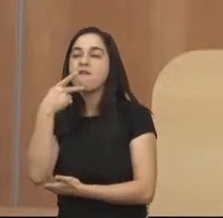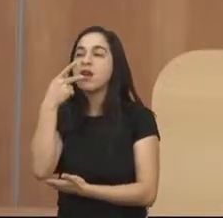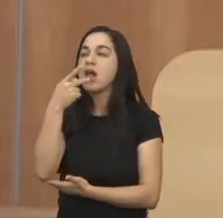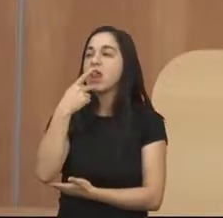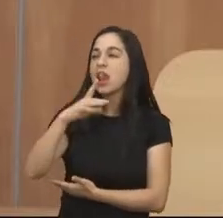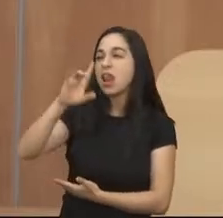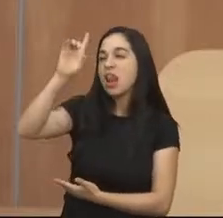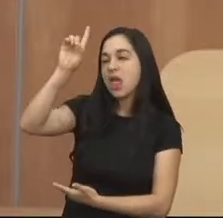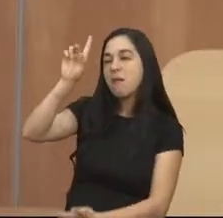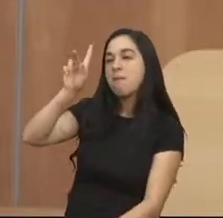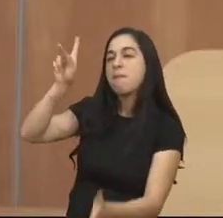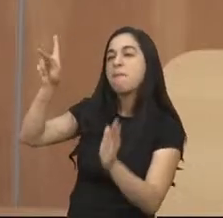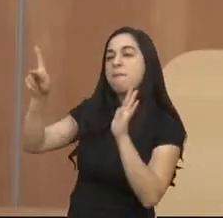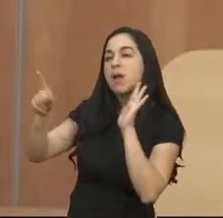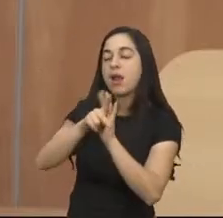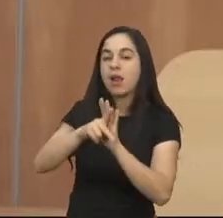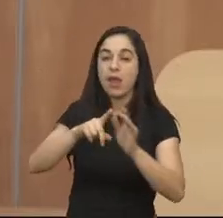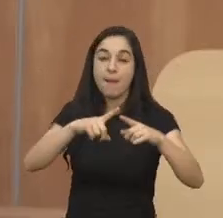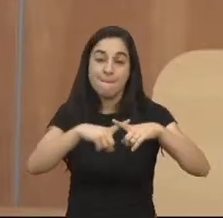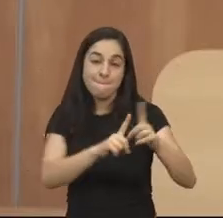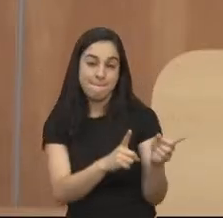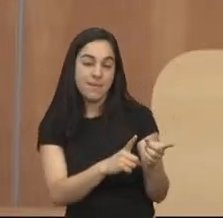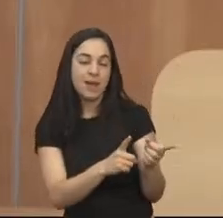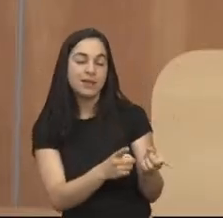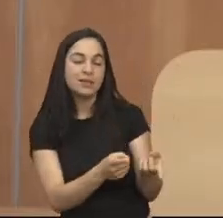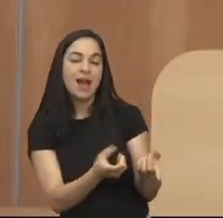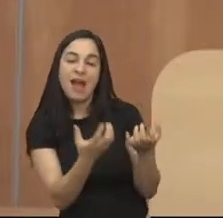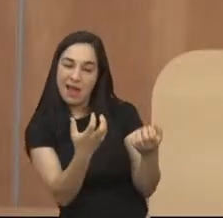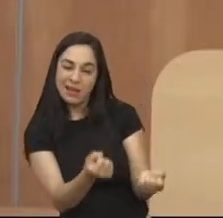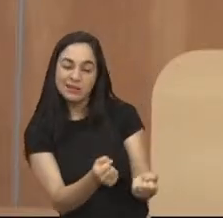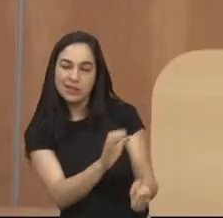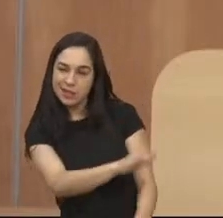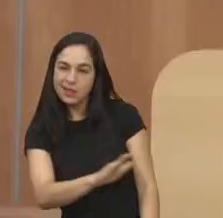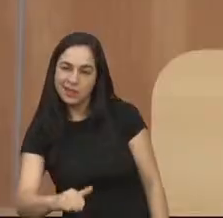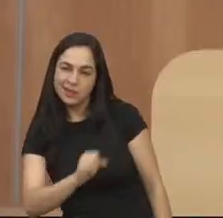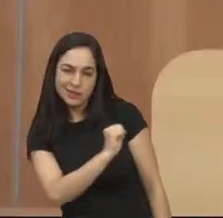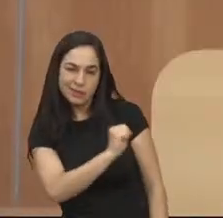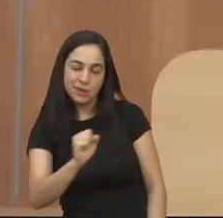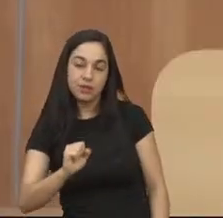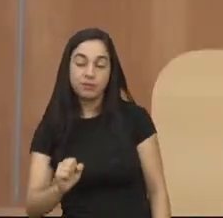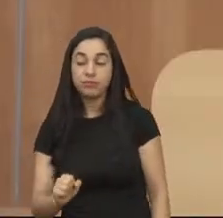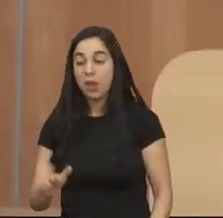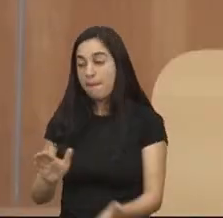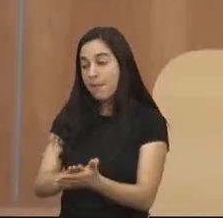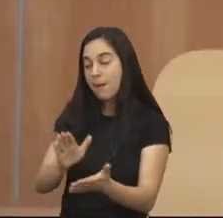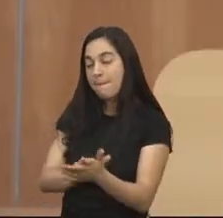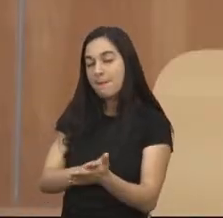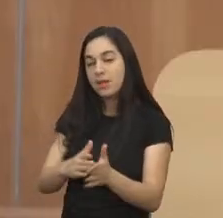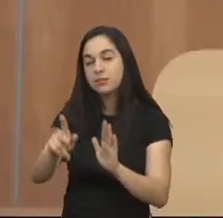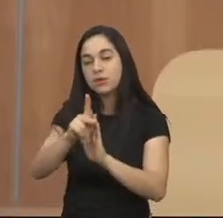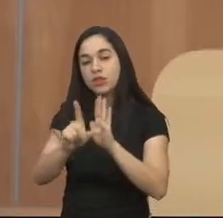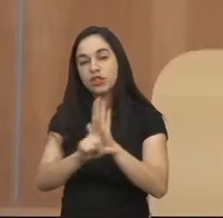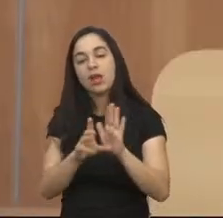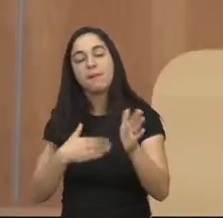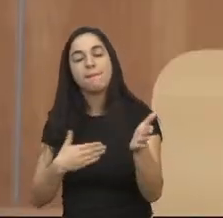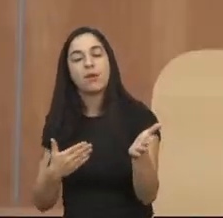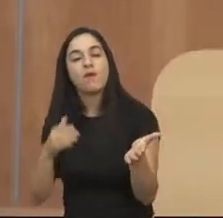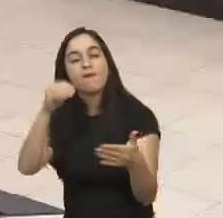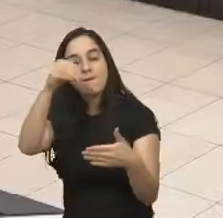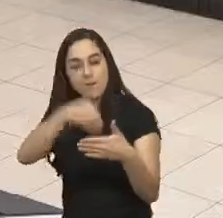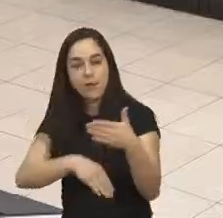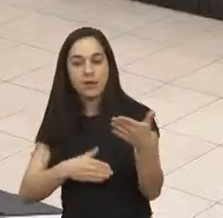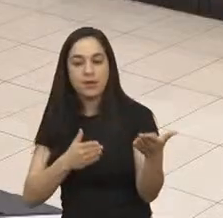Deus, mas defende o genocídio dessas crianças. Parabéns pelo projeto Jean, o meu voto é favorável.